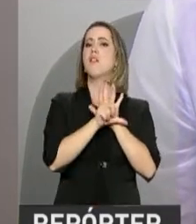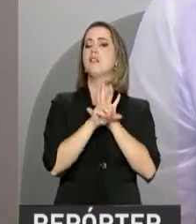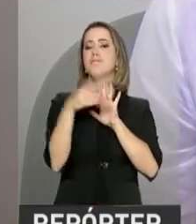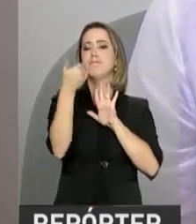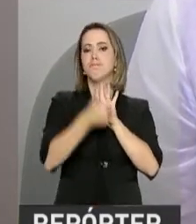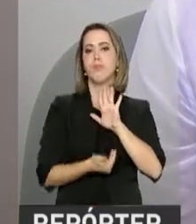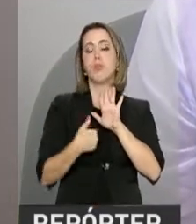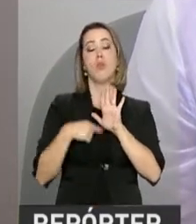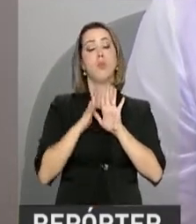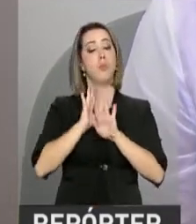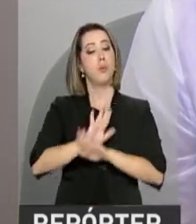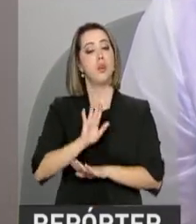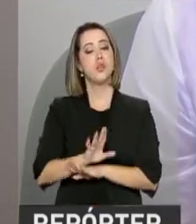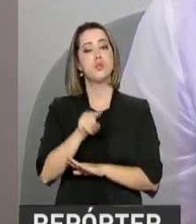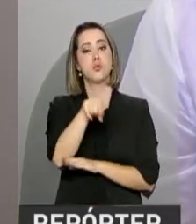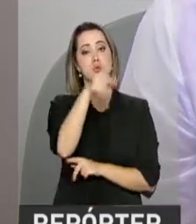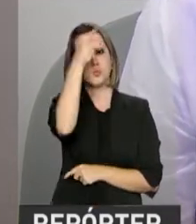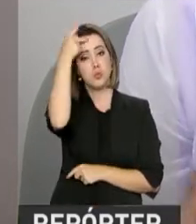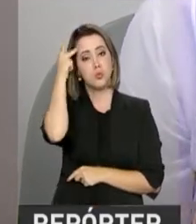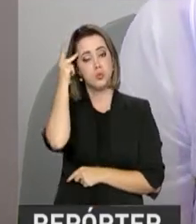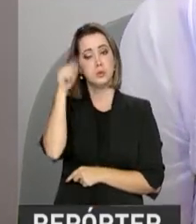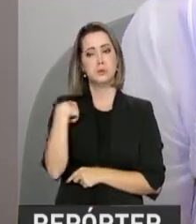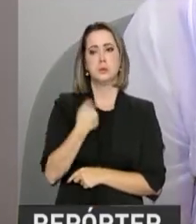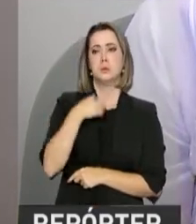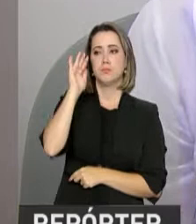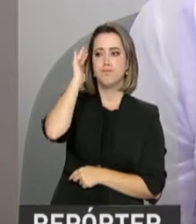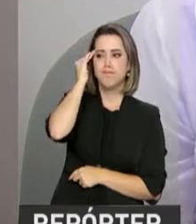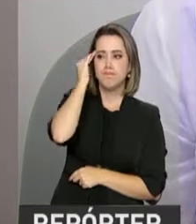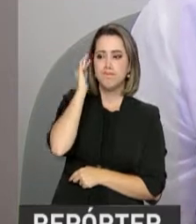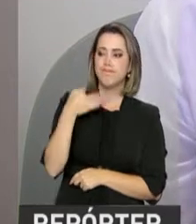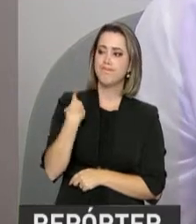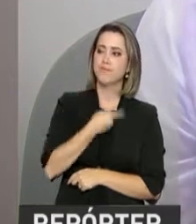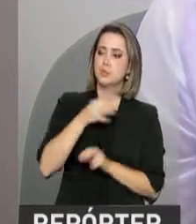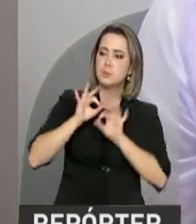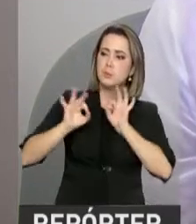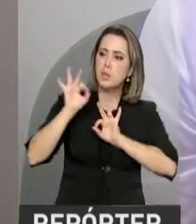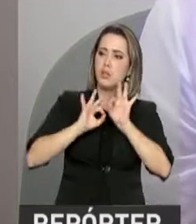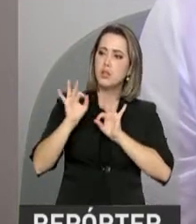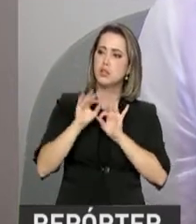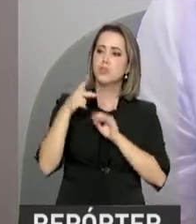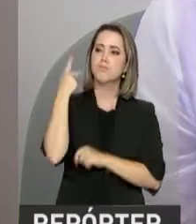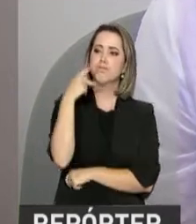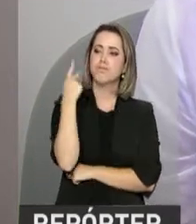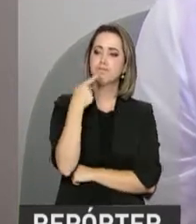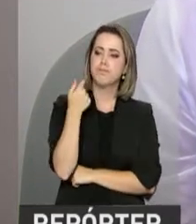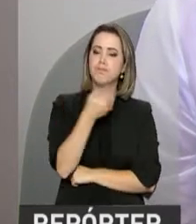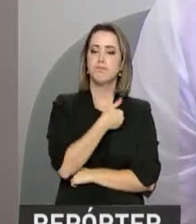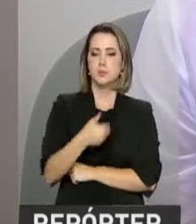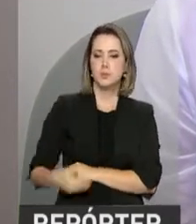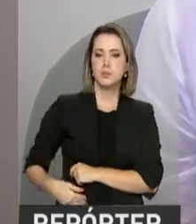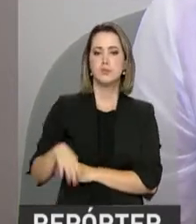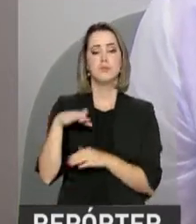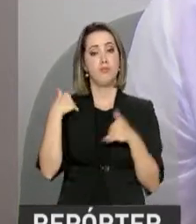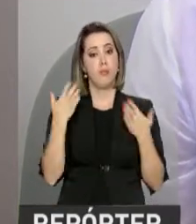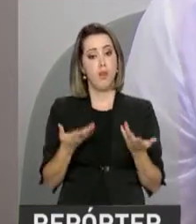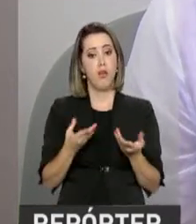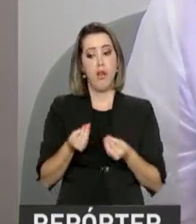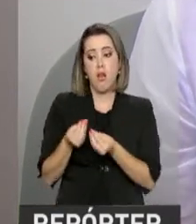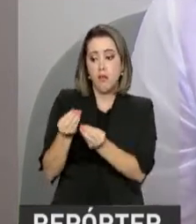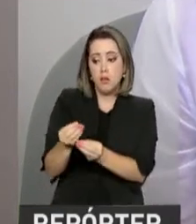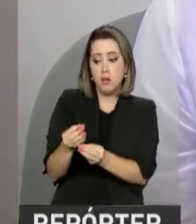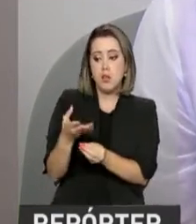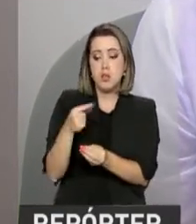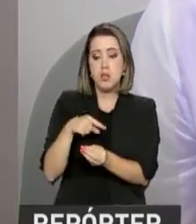isso ajuda a gente que está aqui planejando o ano políticas públicas a endereçar